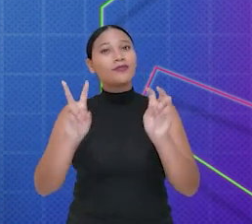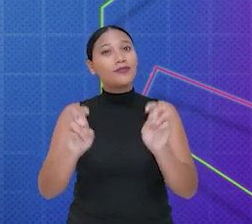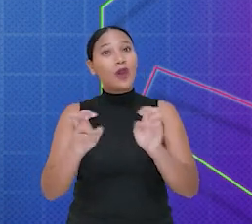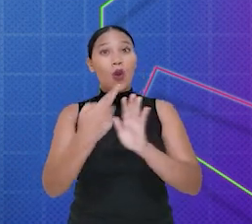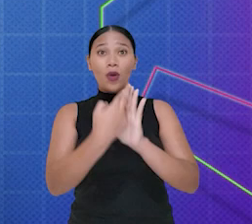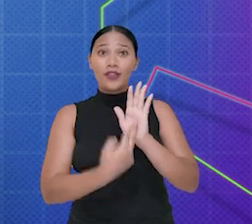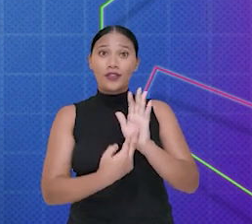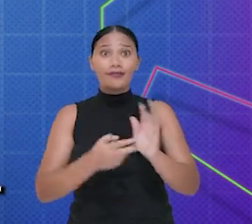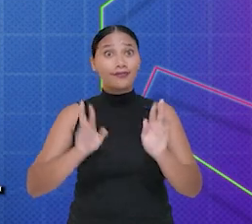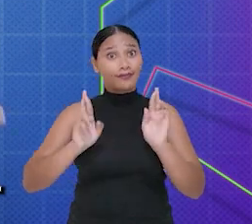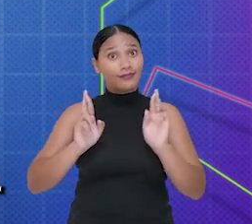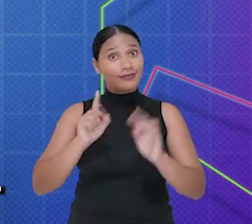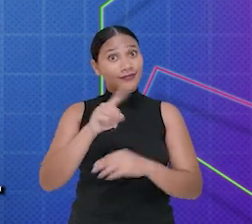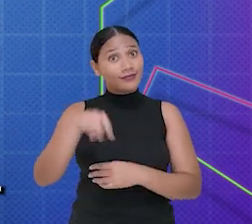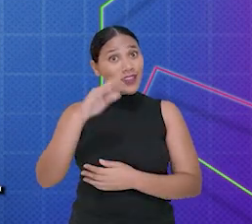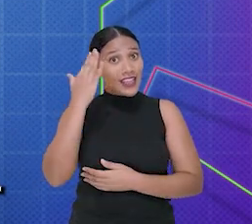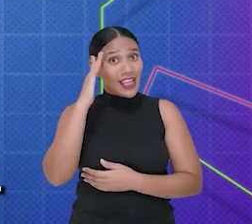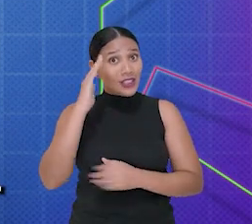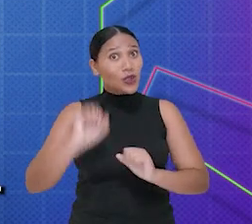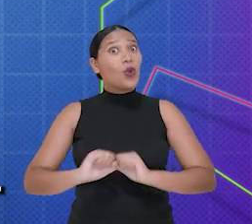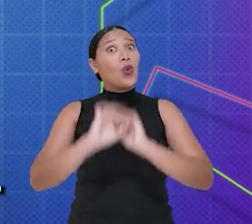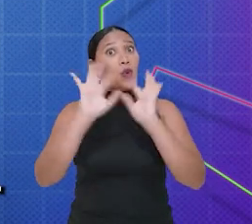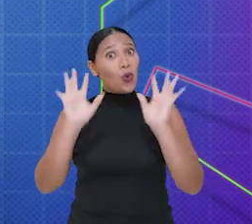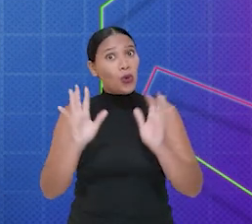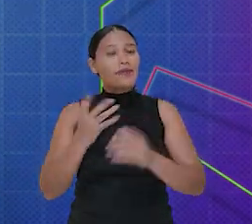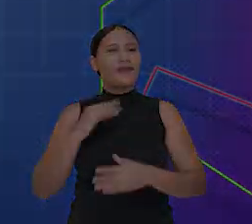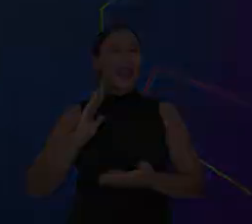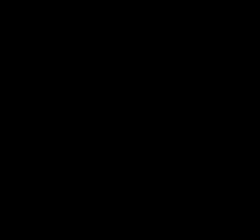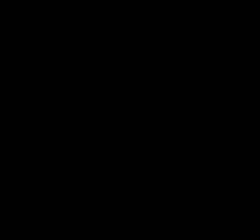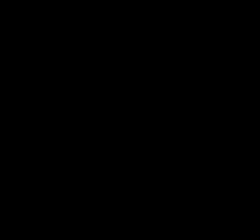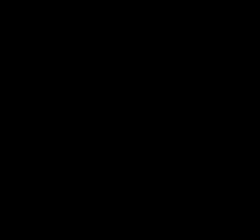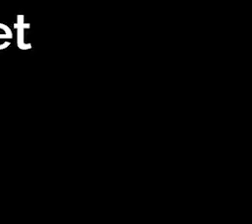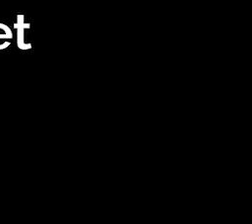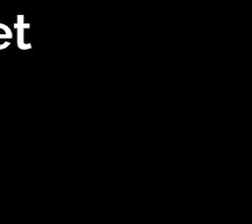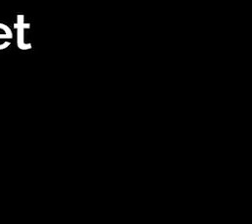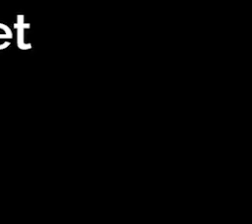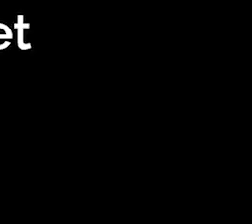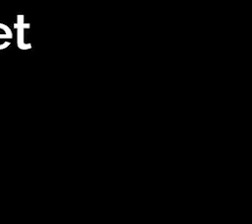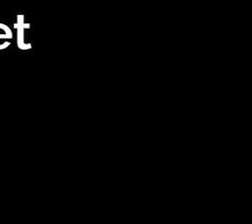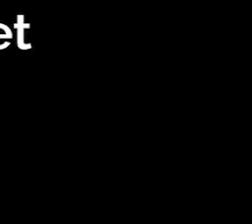foi a nossa aula a respeito do roteiro. Eu espero que vocês tenham entendido tudo. Até a próxima!